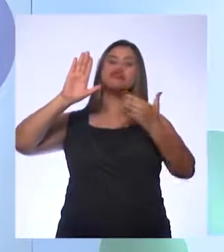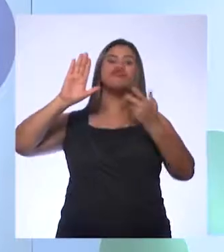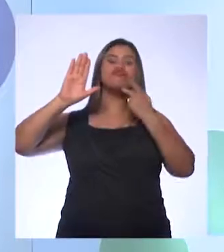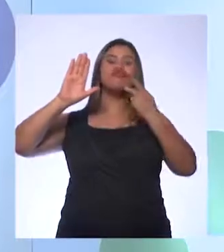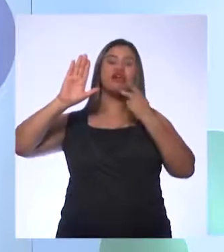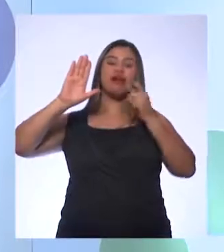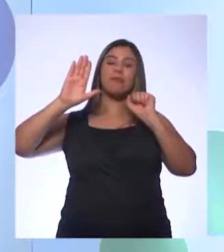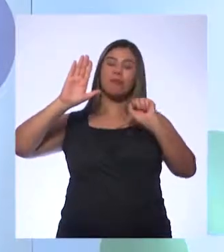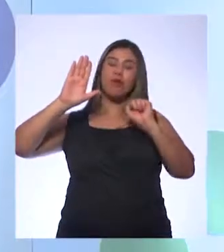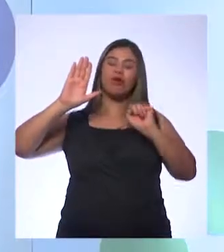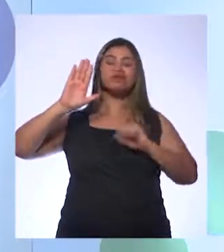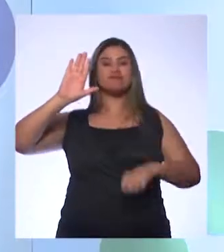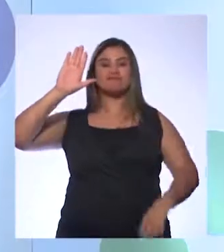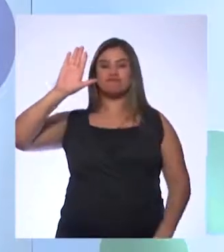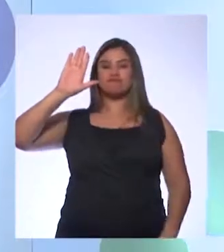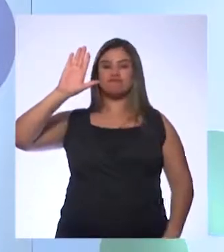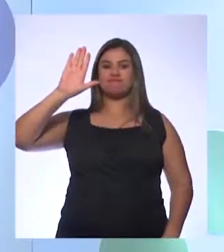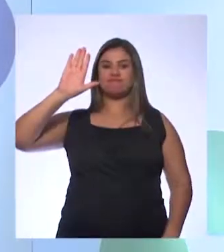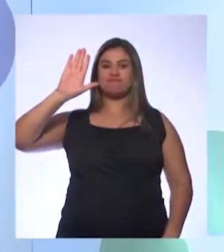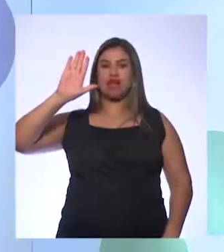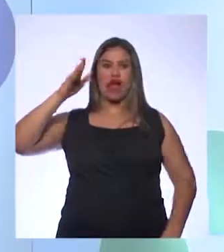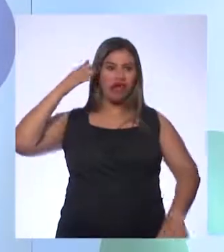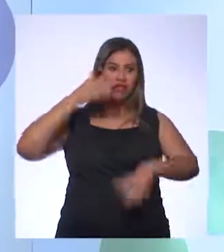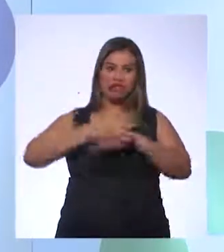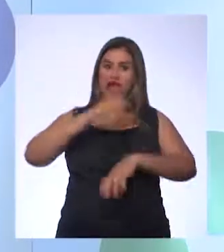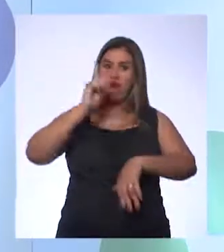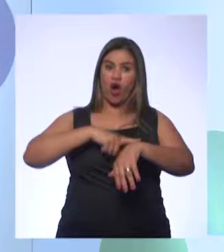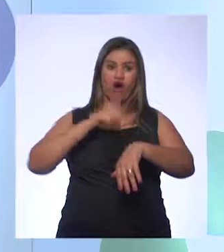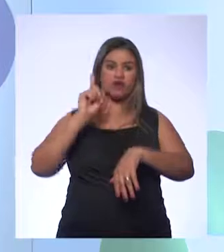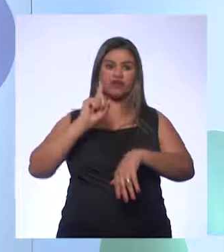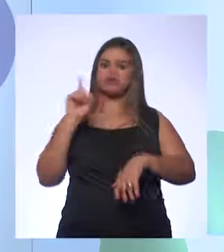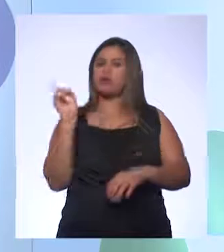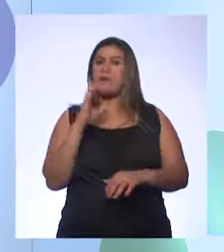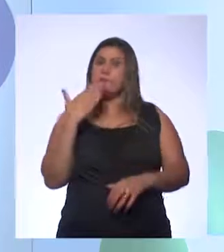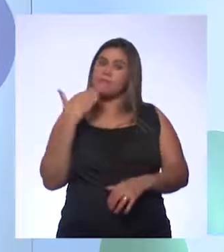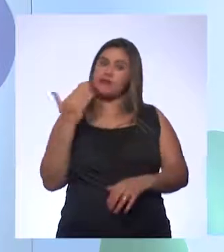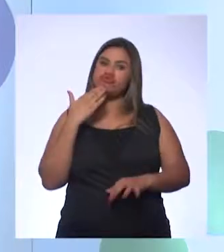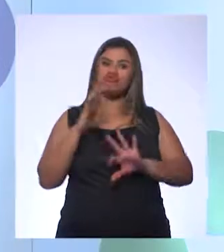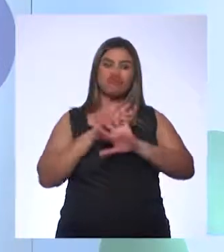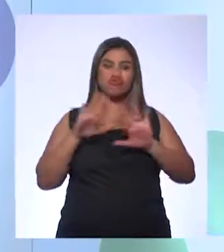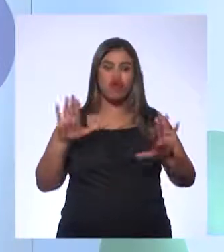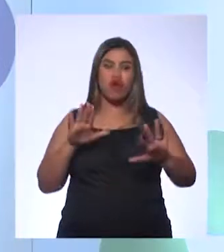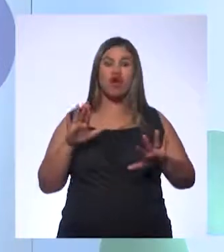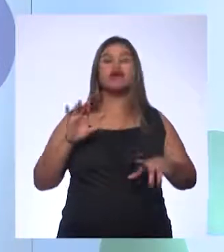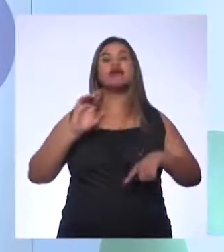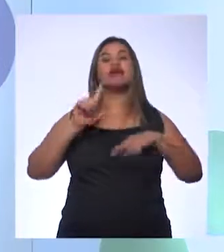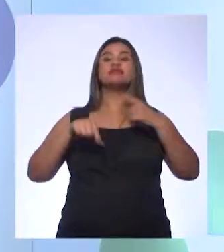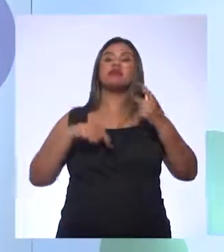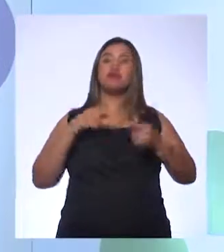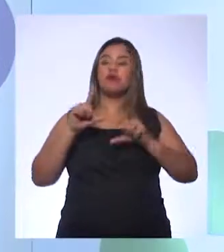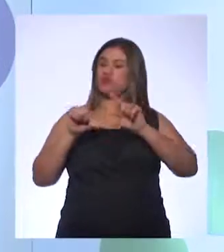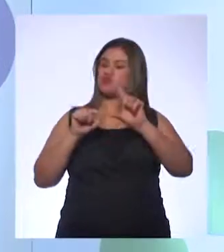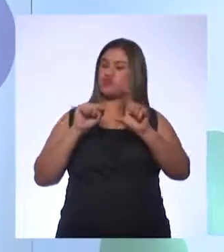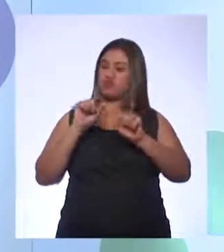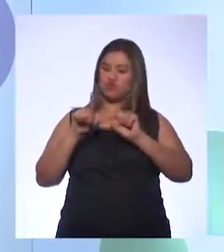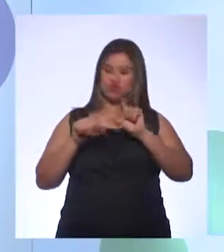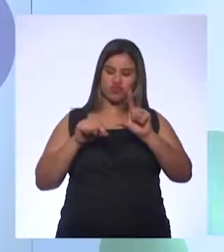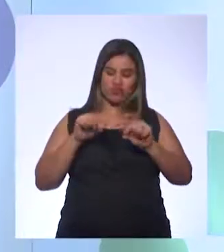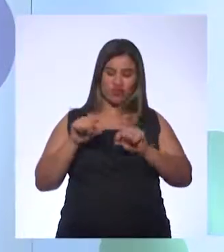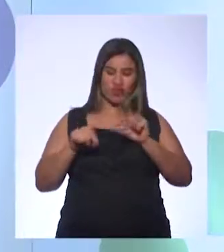E aí você pediu a palavra, não quer dizer que você já vai entrar ao vivo, quer dizer que você pediu a palavra. E aí, no momento, a gente vai selecionar uma